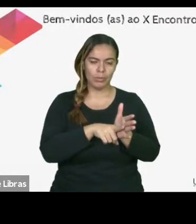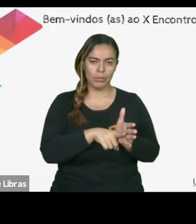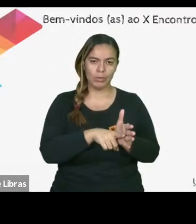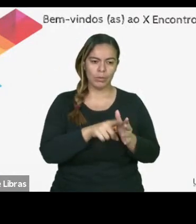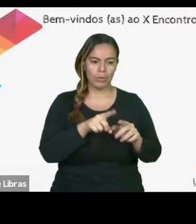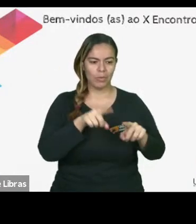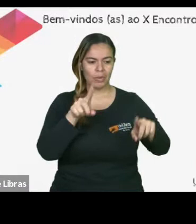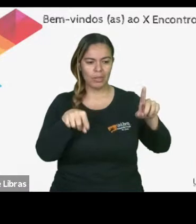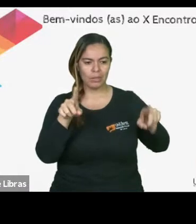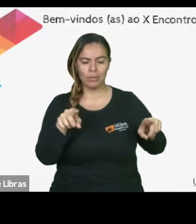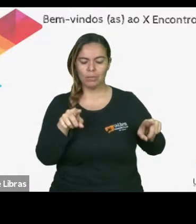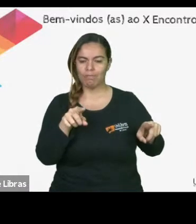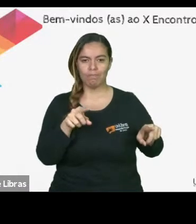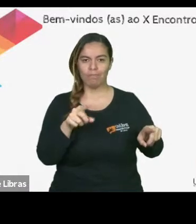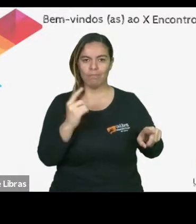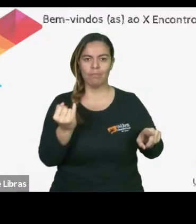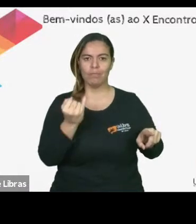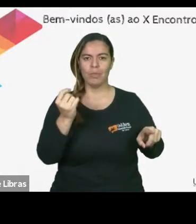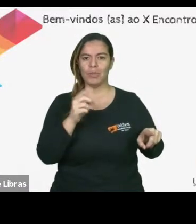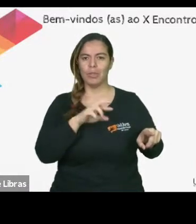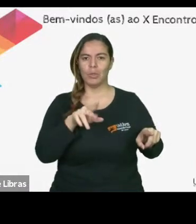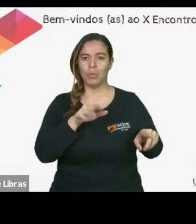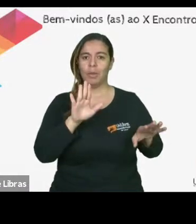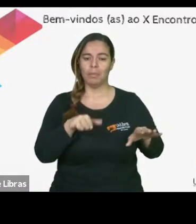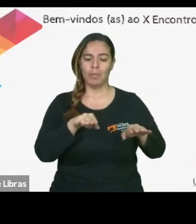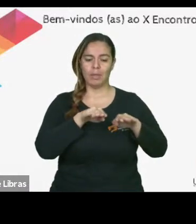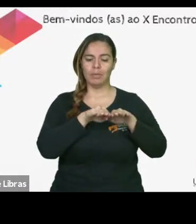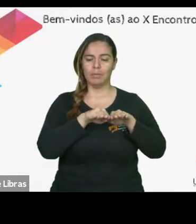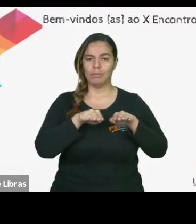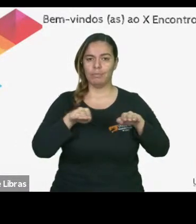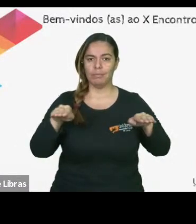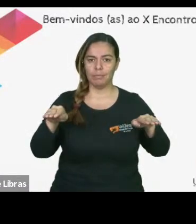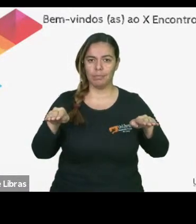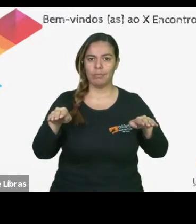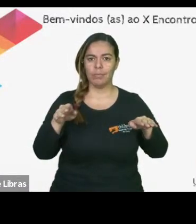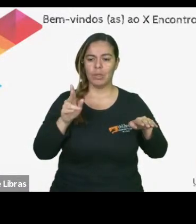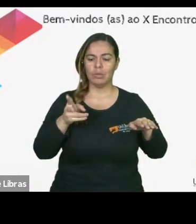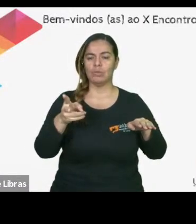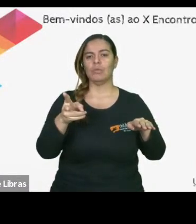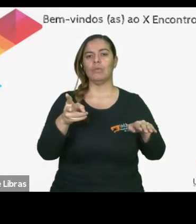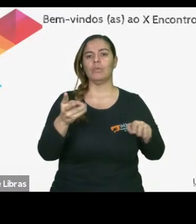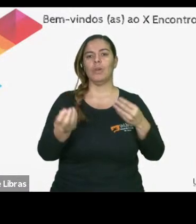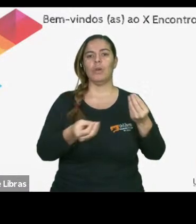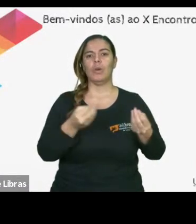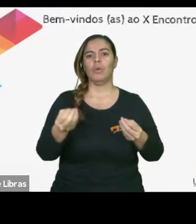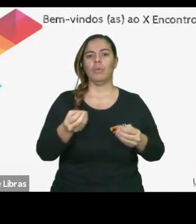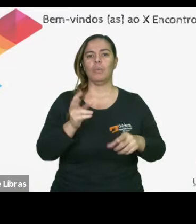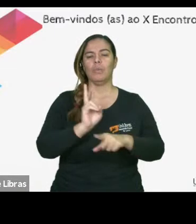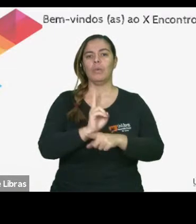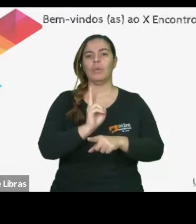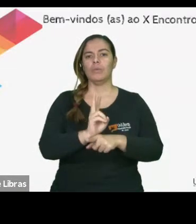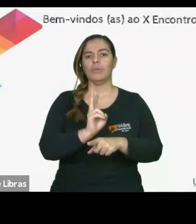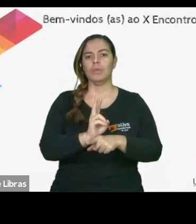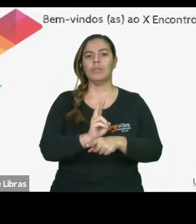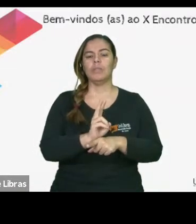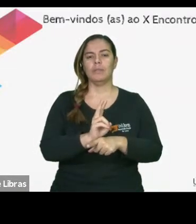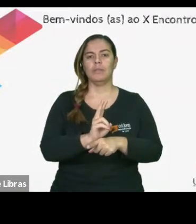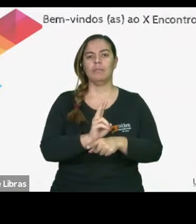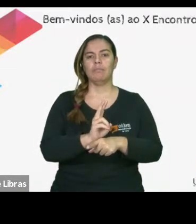variação, é a constância. Como é que se conserva aquilo que se